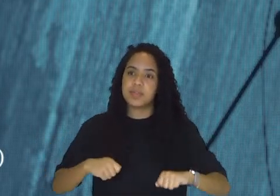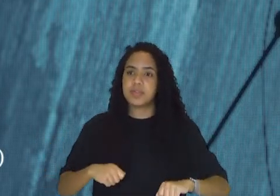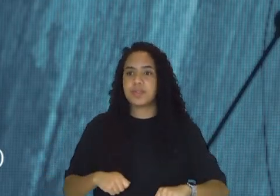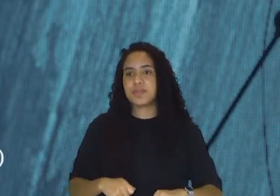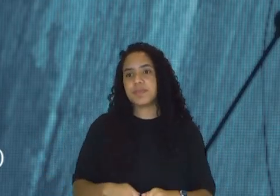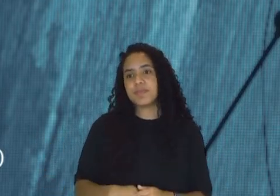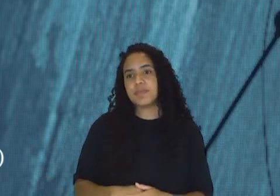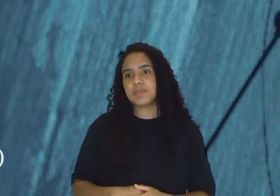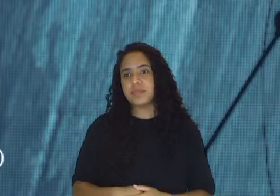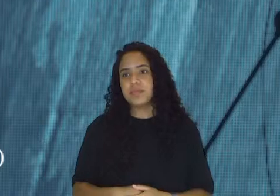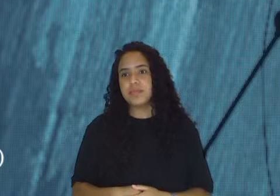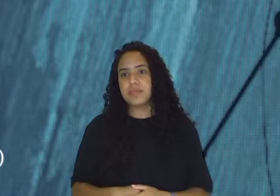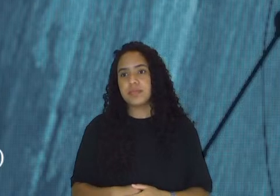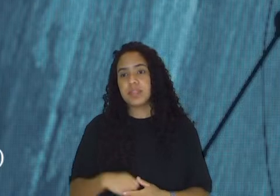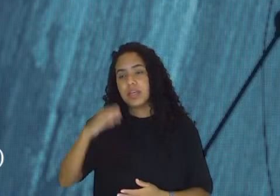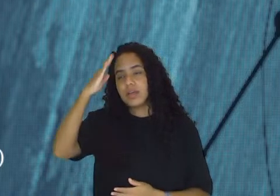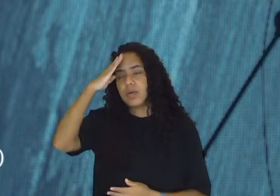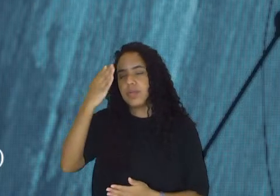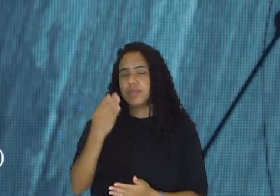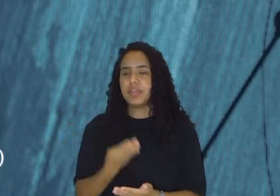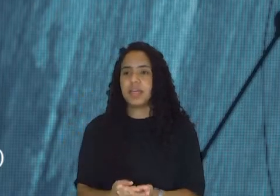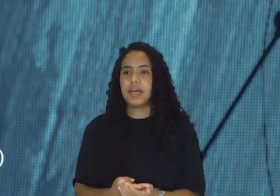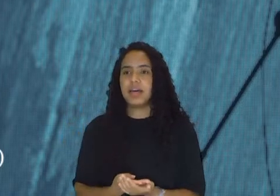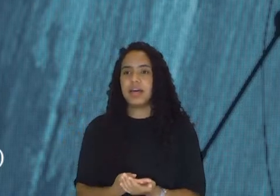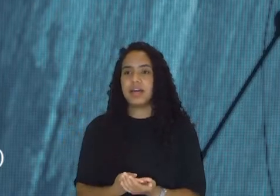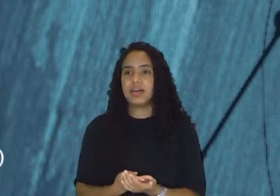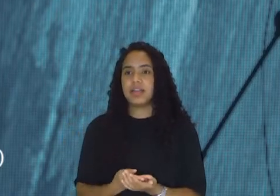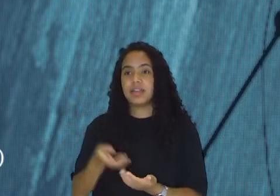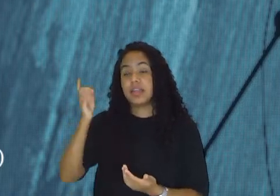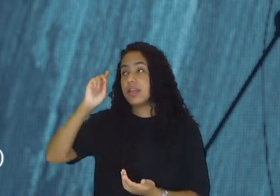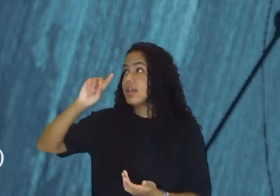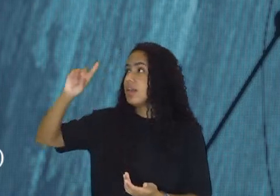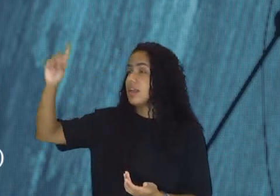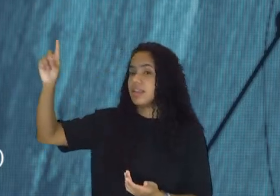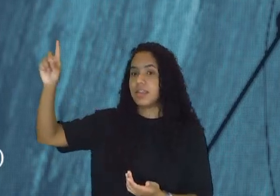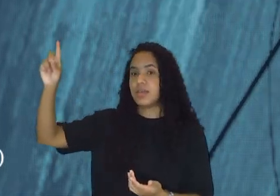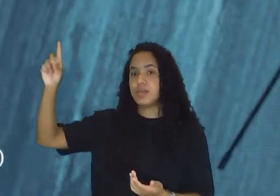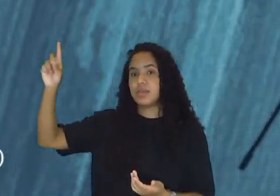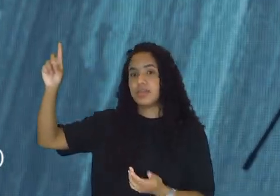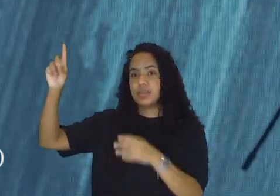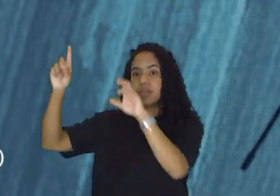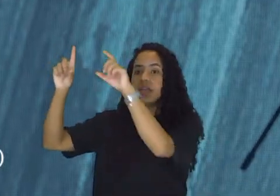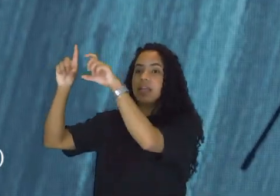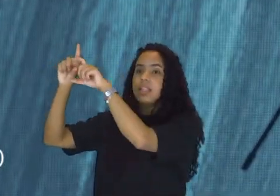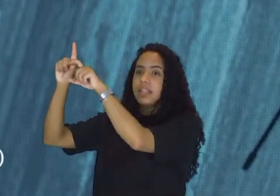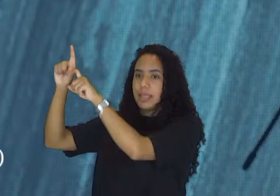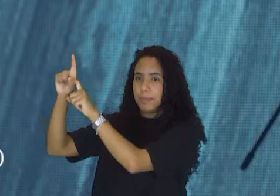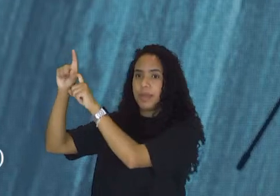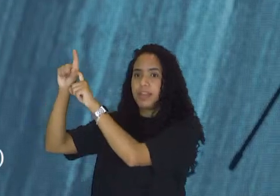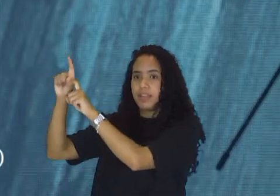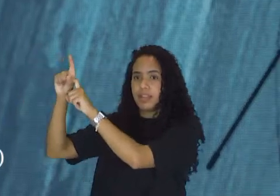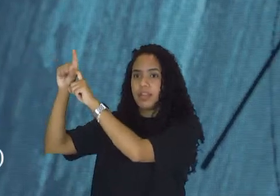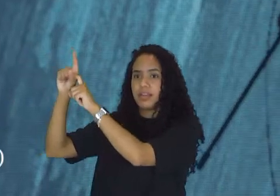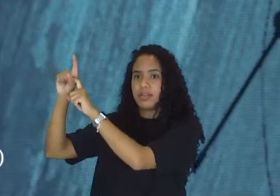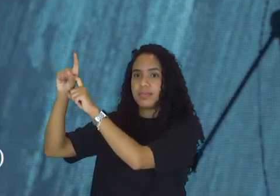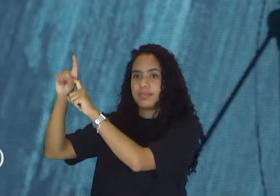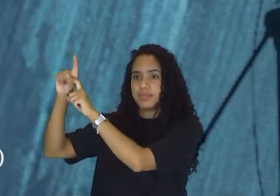Porque ele é fiel para te suprir nos dias da dificuldade.